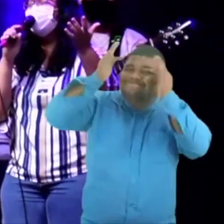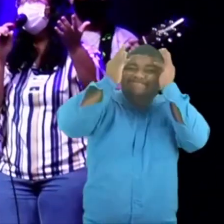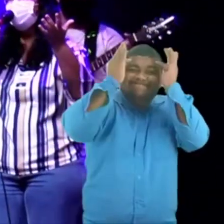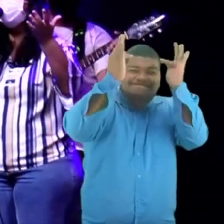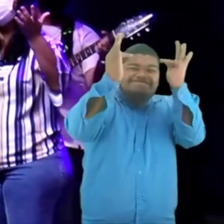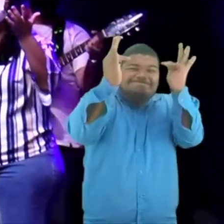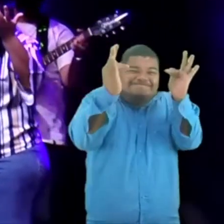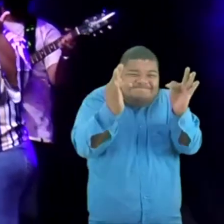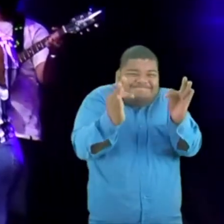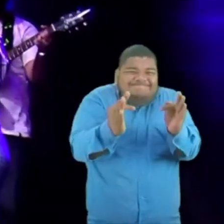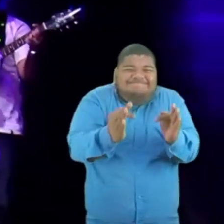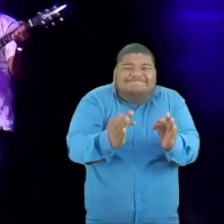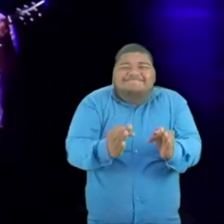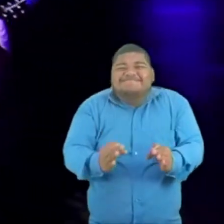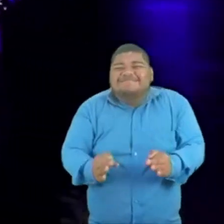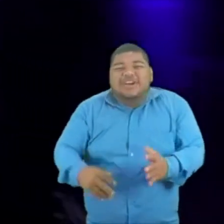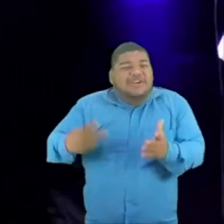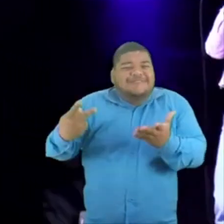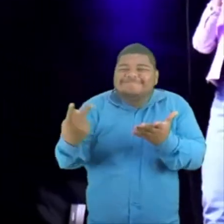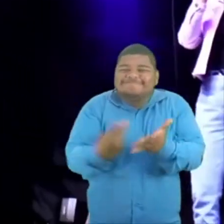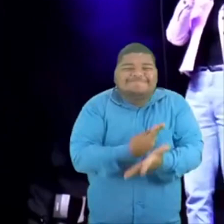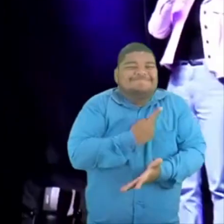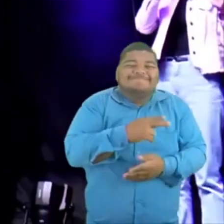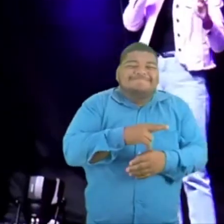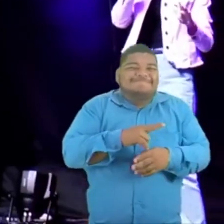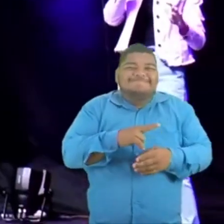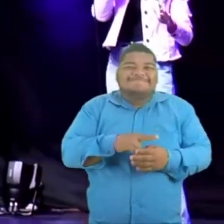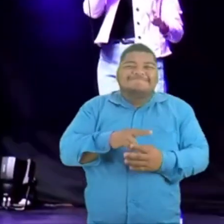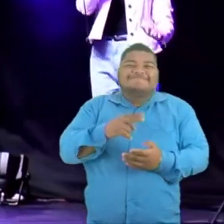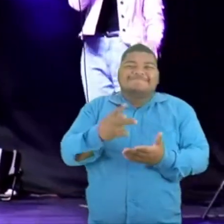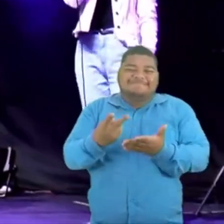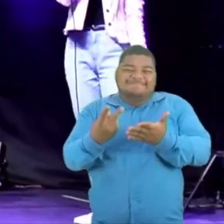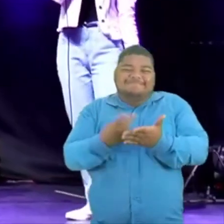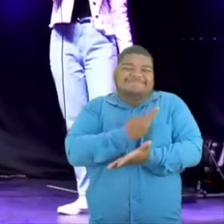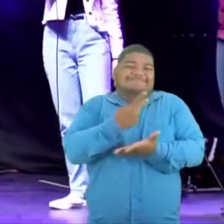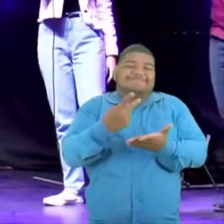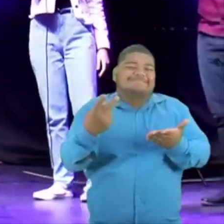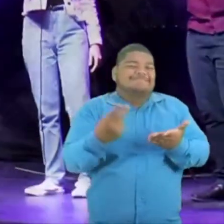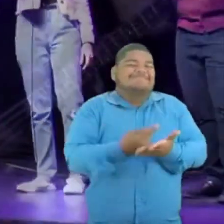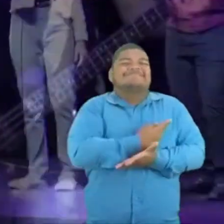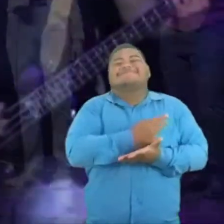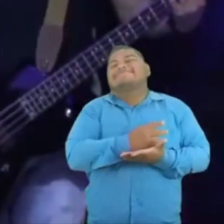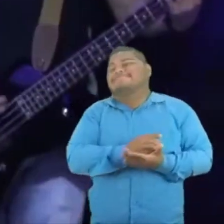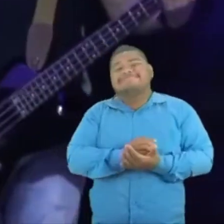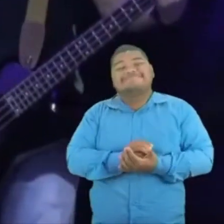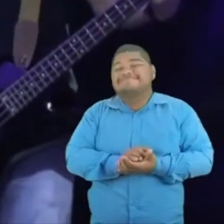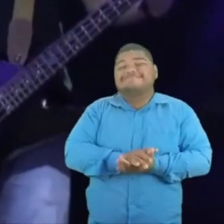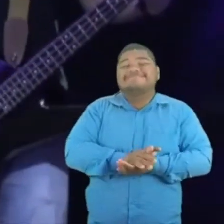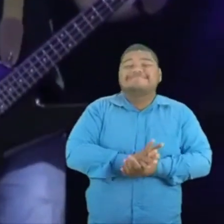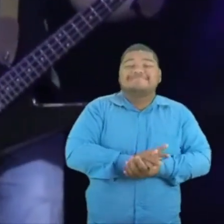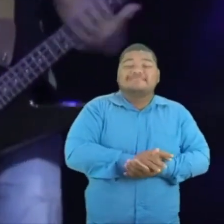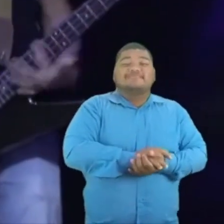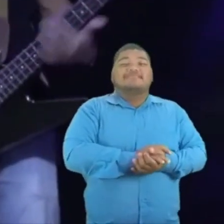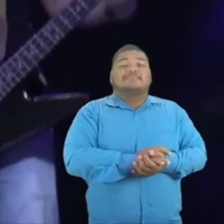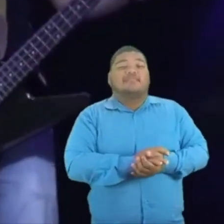és fiel, nunca vais falhar.